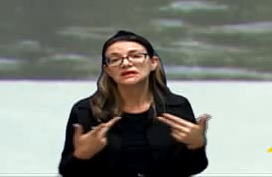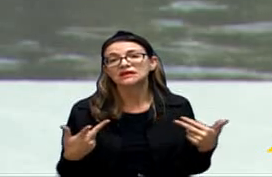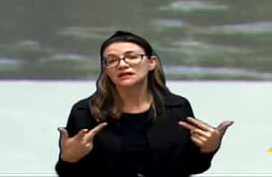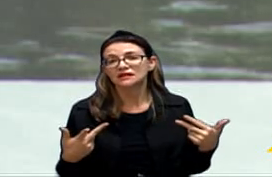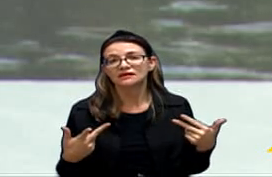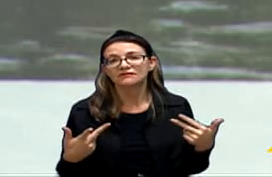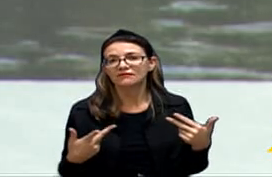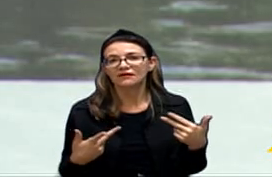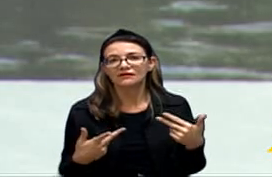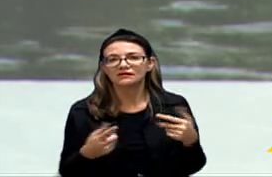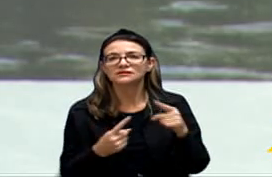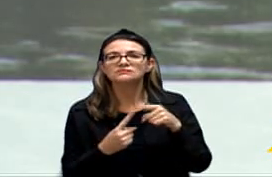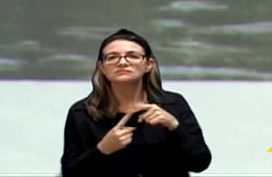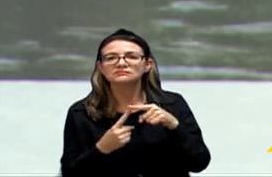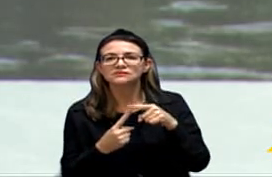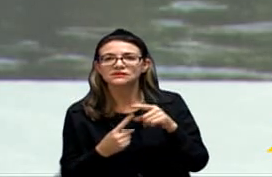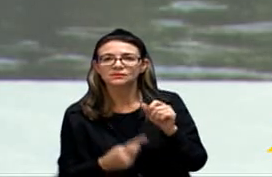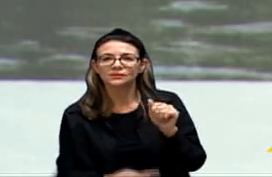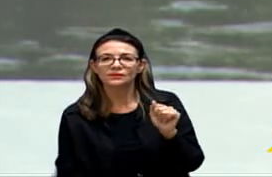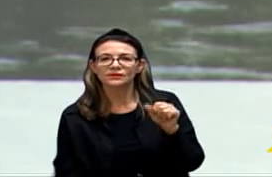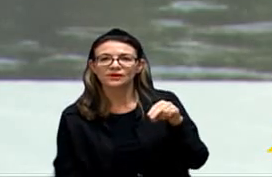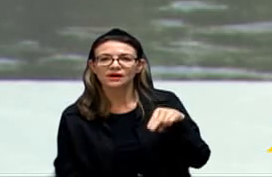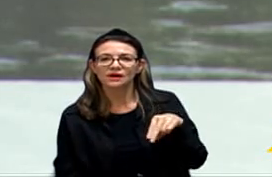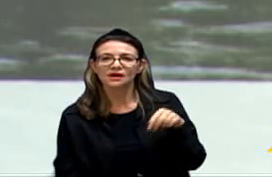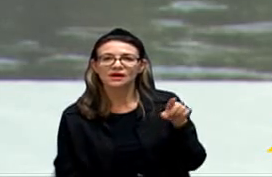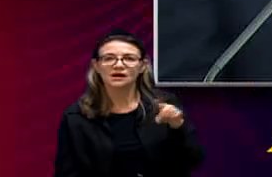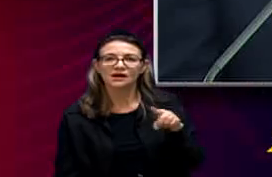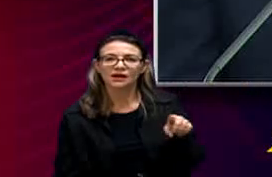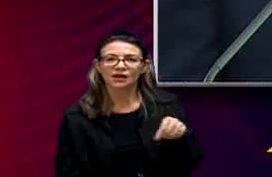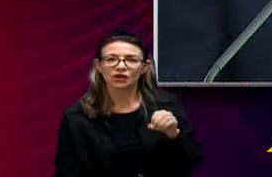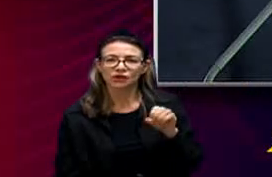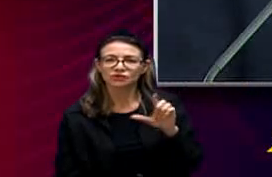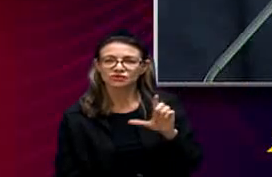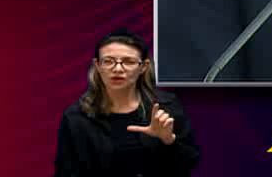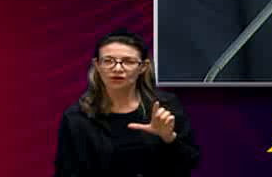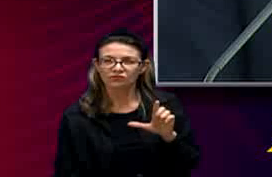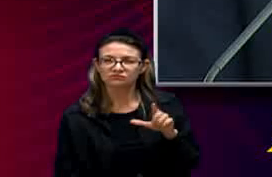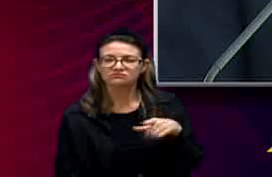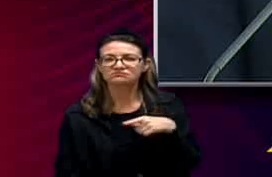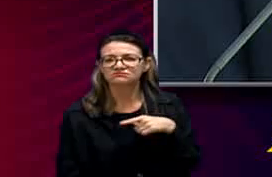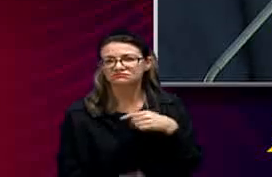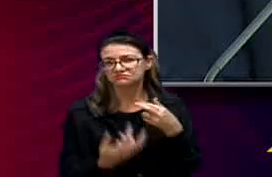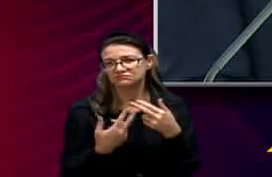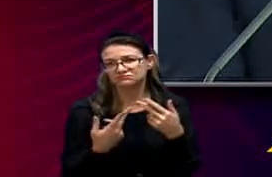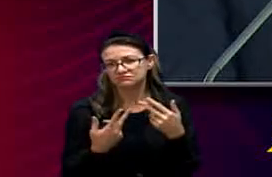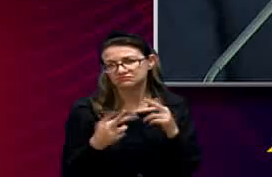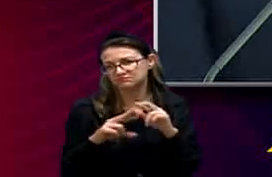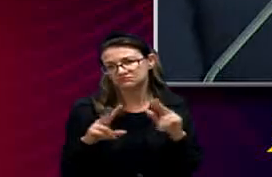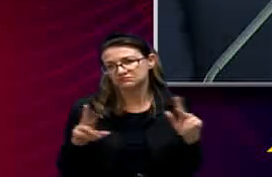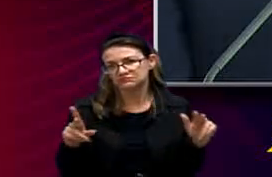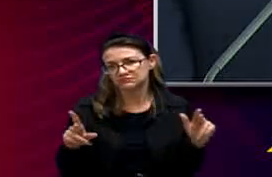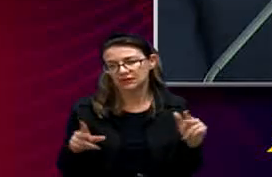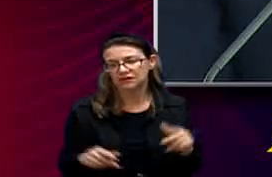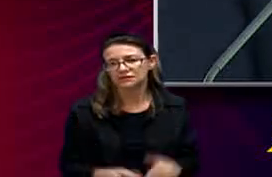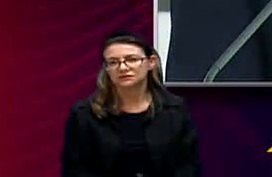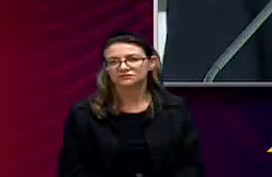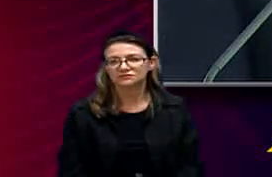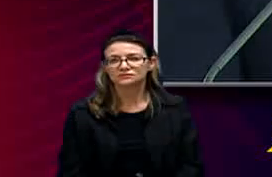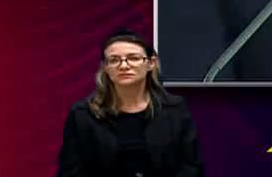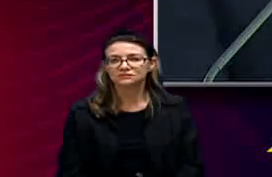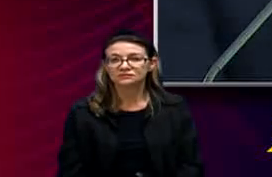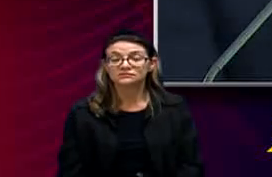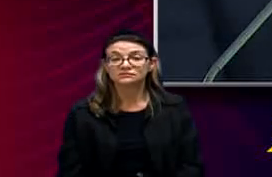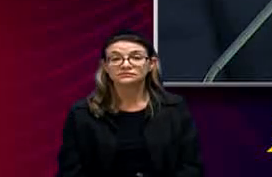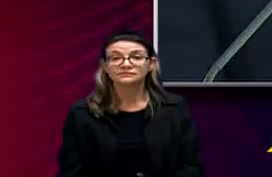vereadora é mesma coisa da gente furar um dedo e Vereador Eu pediria ao Senhor até para não haver polêmica para esta